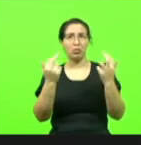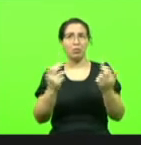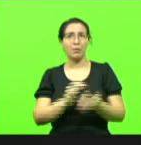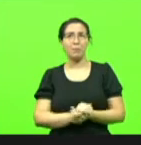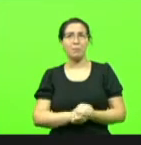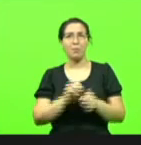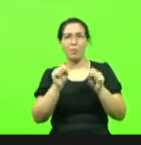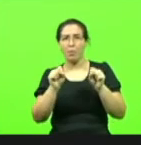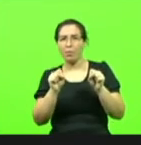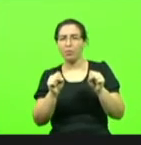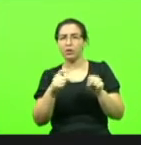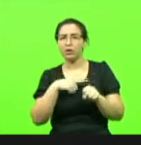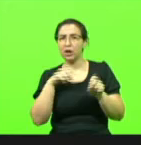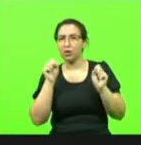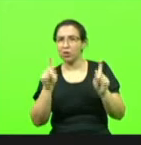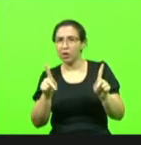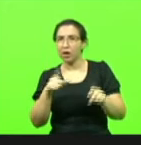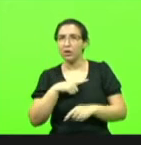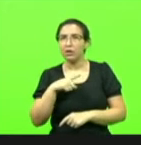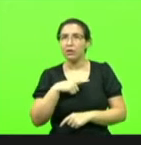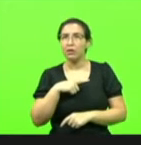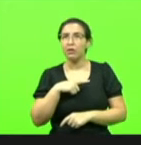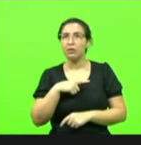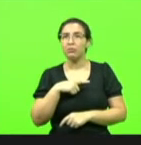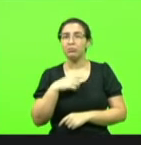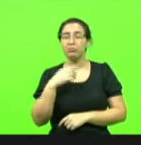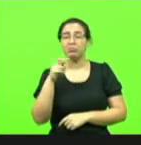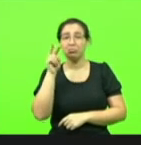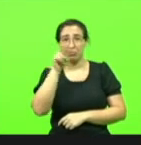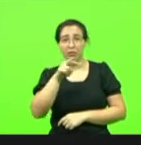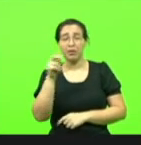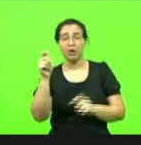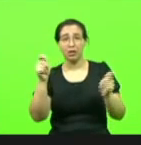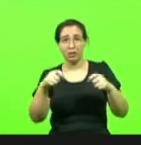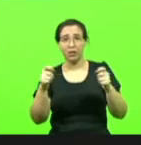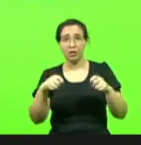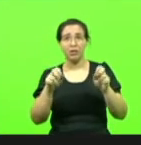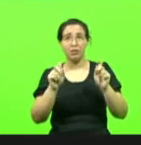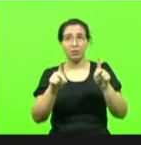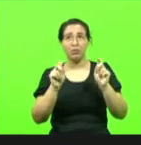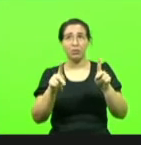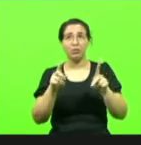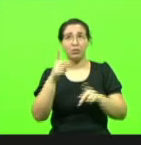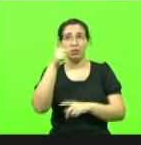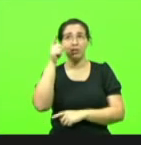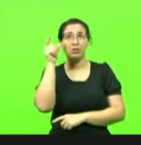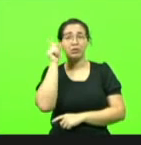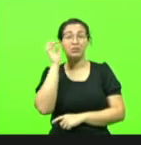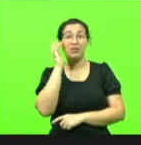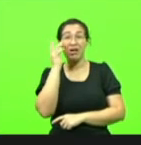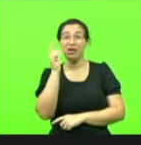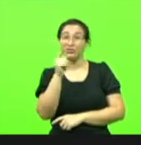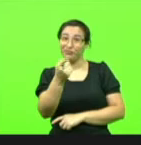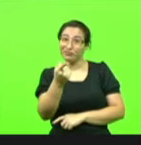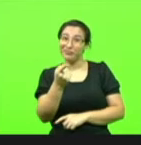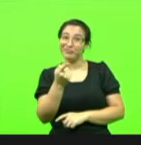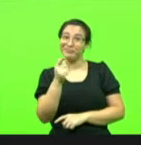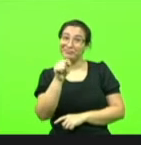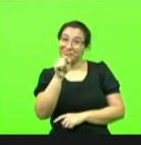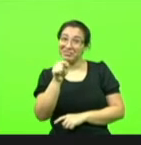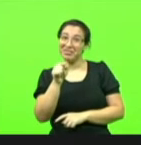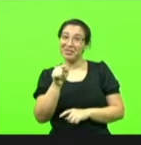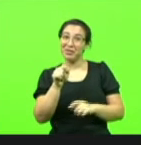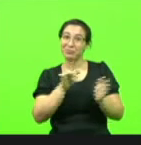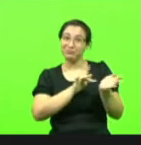pessoal oi tá tudo OK não consigo ver tá tudo ok Gilson eu acho que deu problema aí